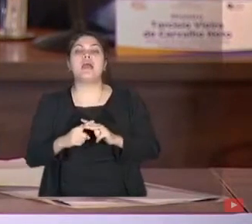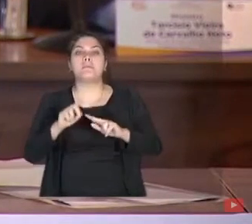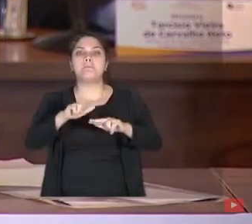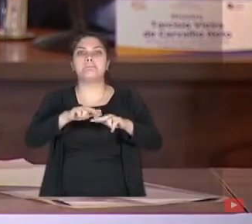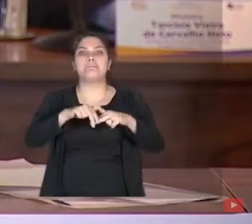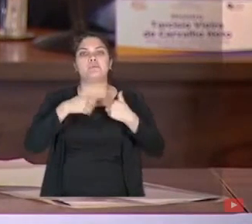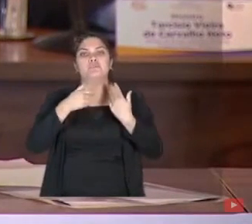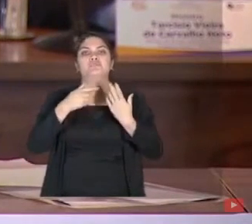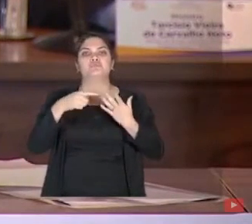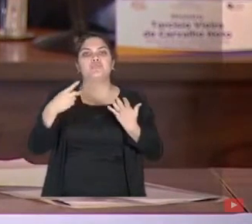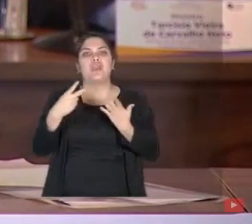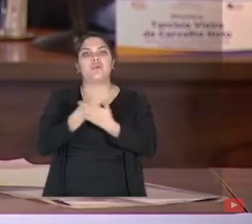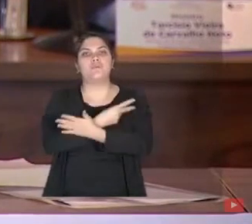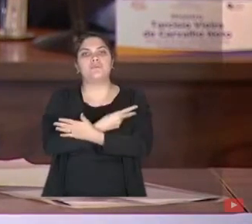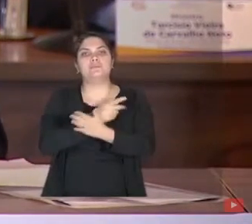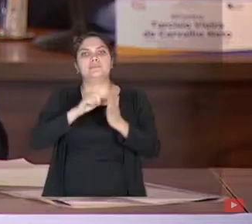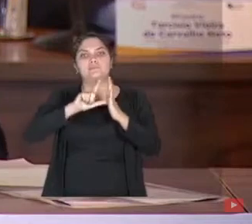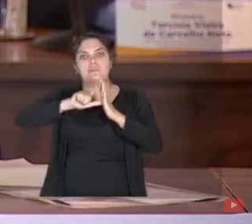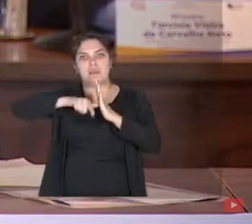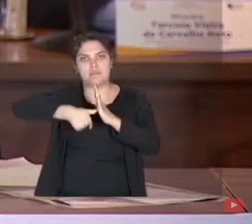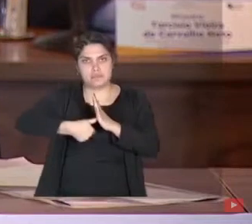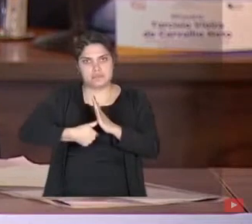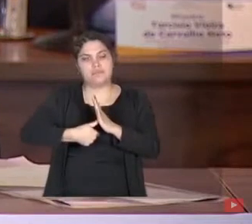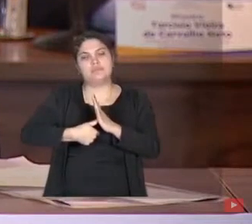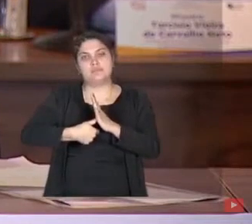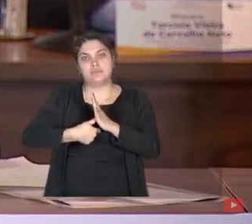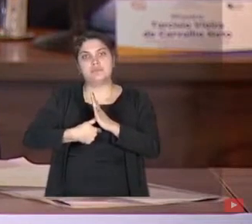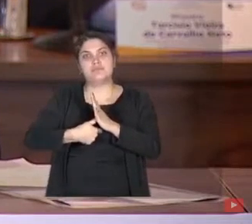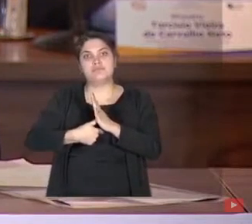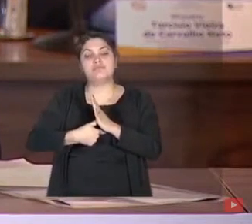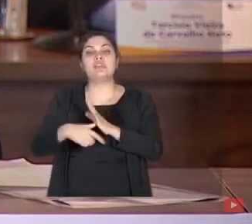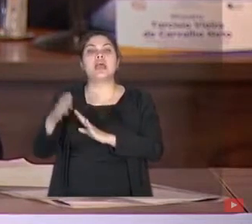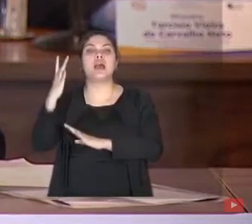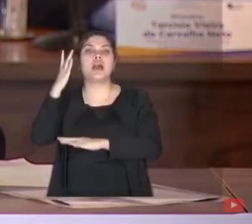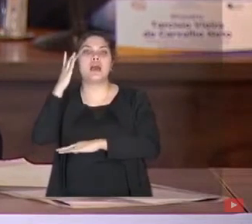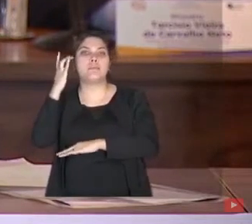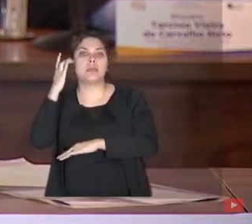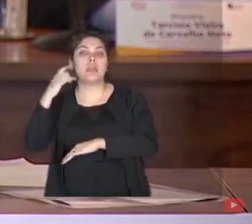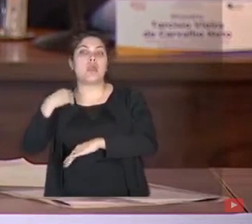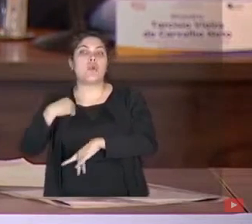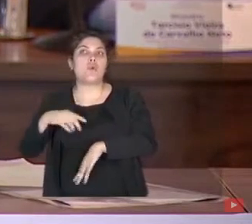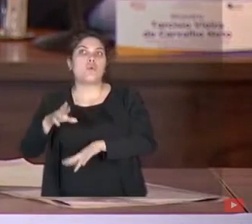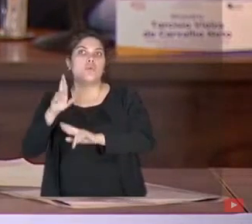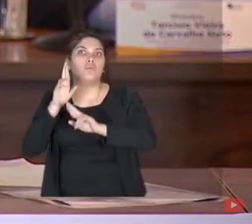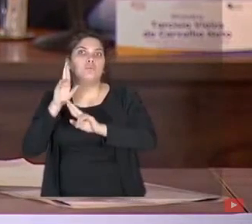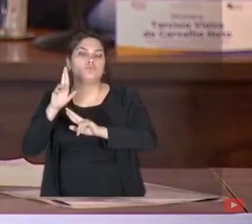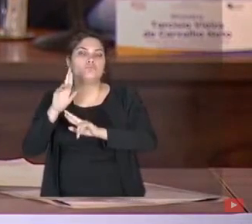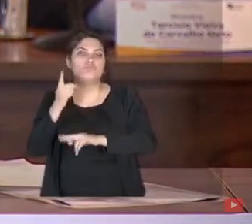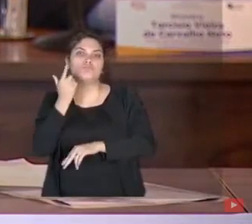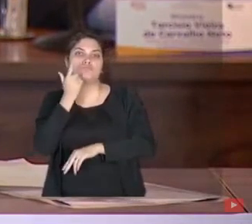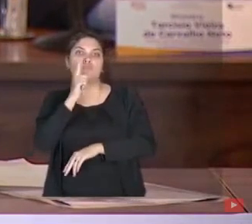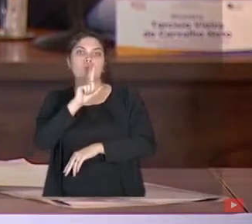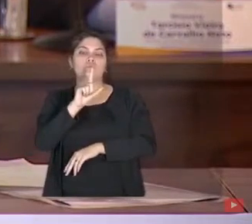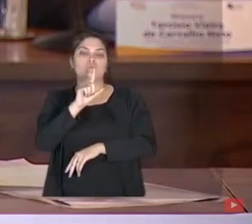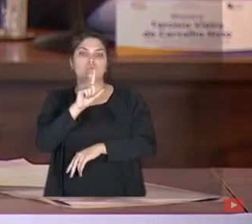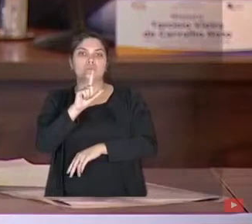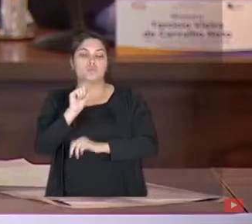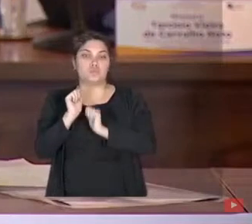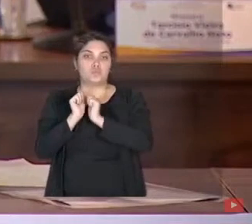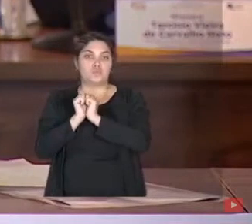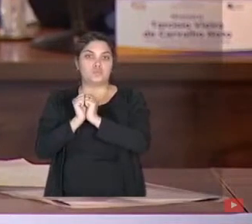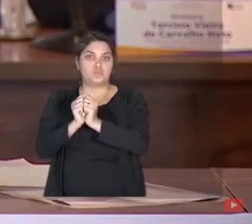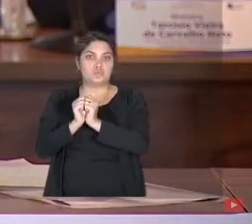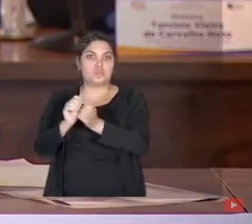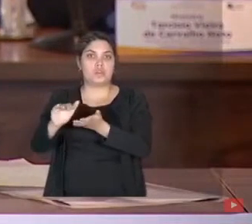razão técnica pela qual houve o atraso e amanhã eu espero ter condições, junto com